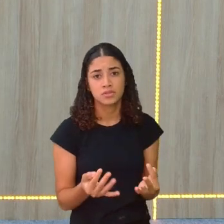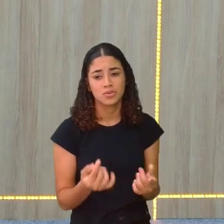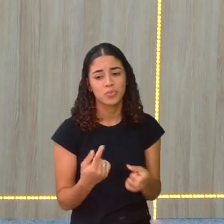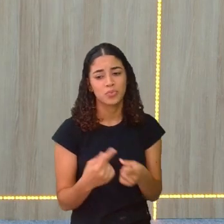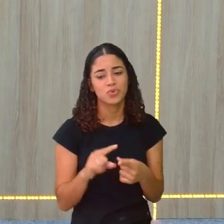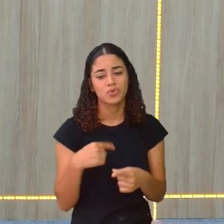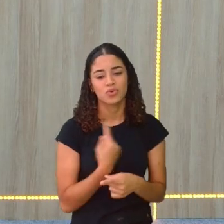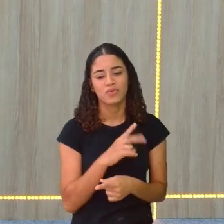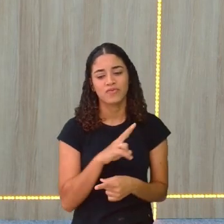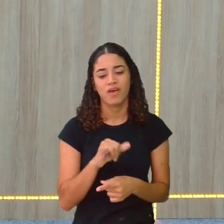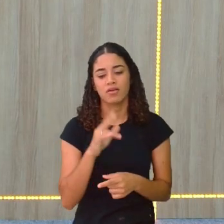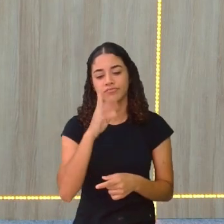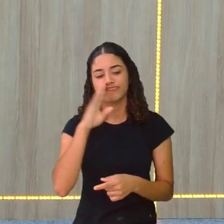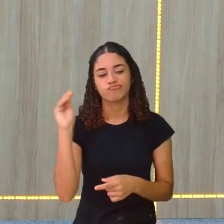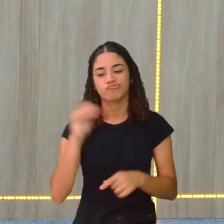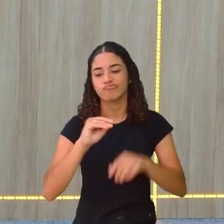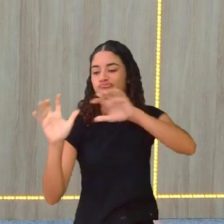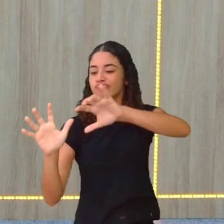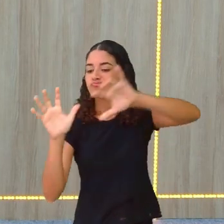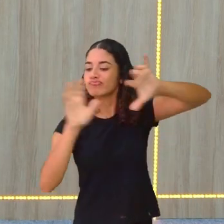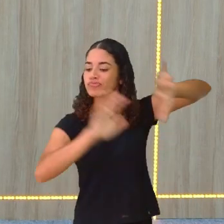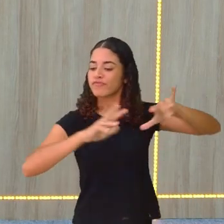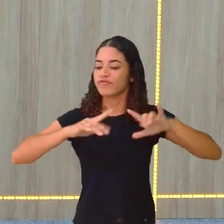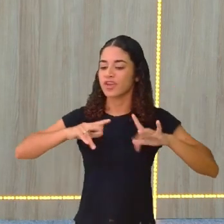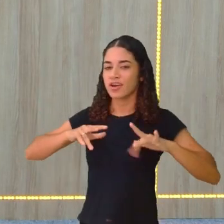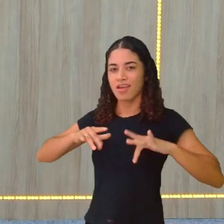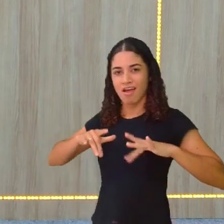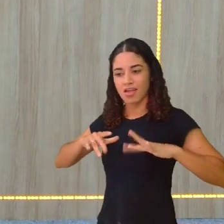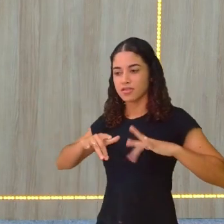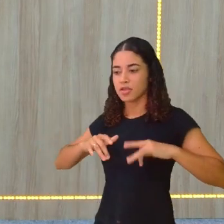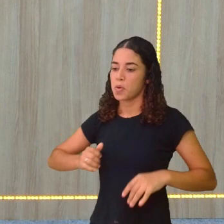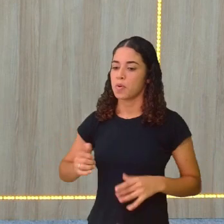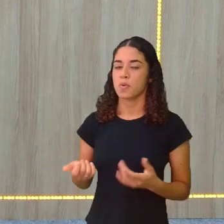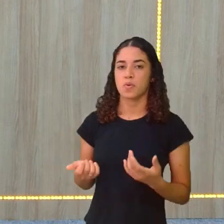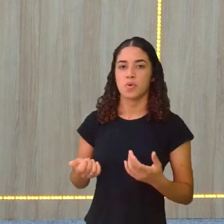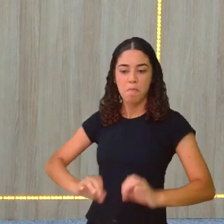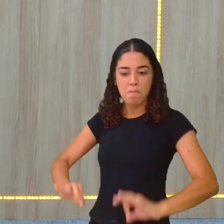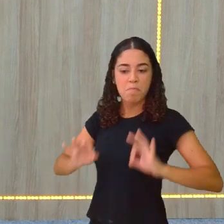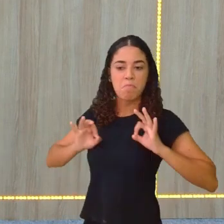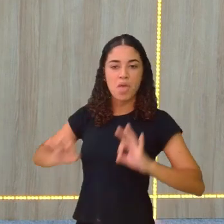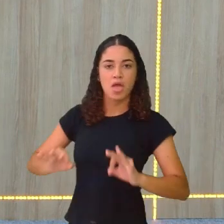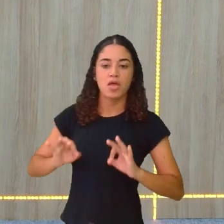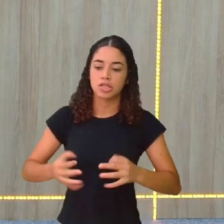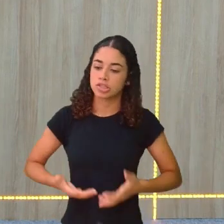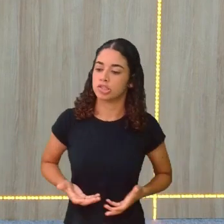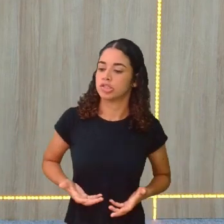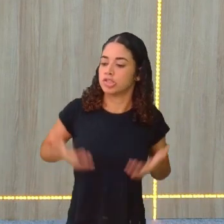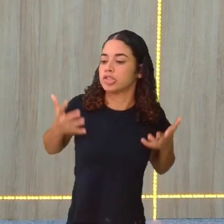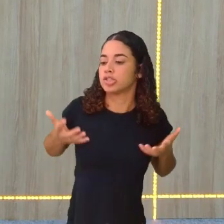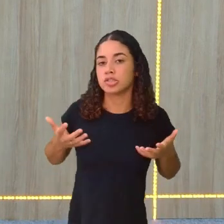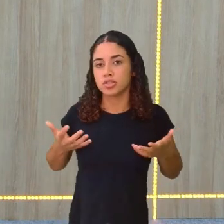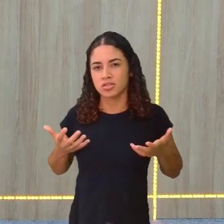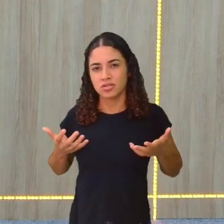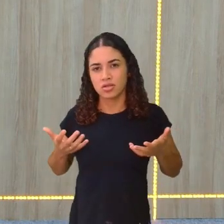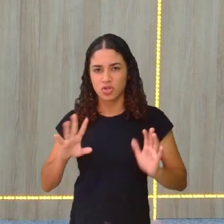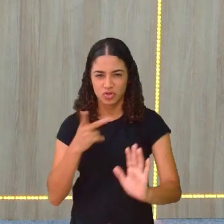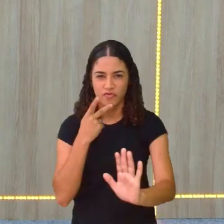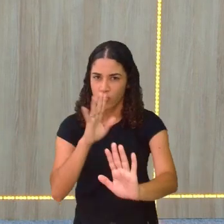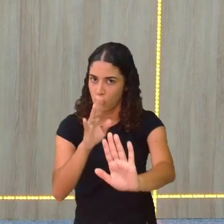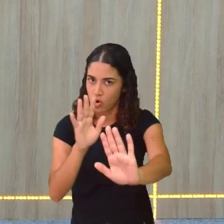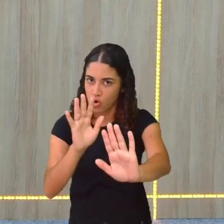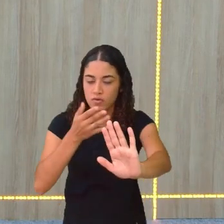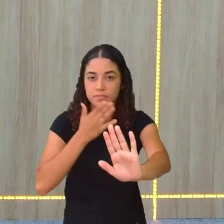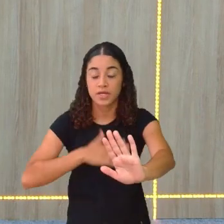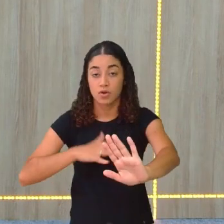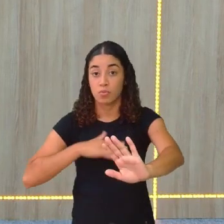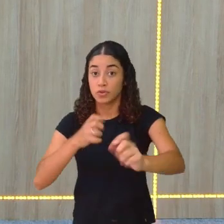transformar essa data em um feriado, em uma festividade pomposa? estou dizendo que a gente deve deixar de confraternizar